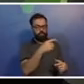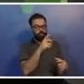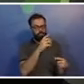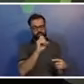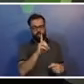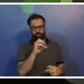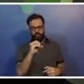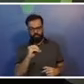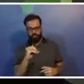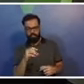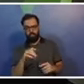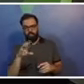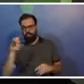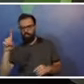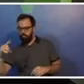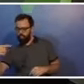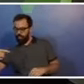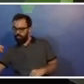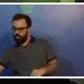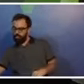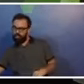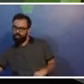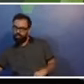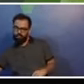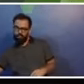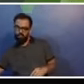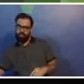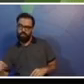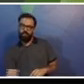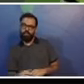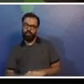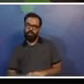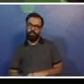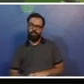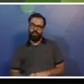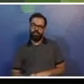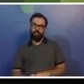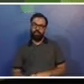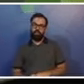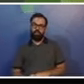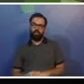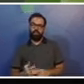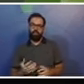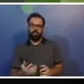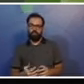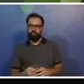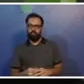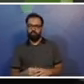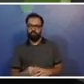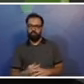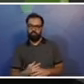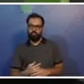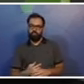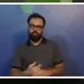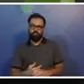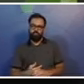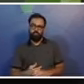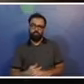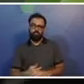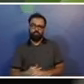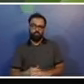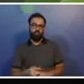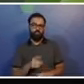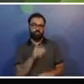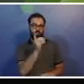4D mais 10 menos 10, igual a 26 menos 10, ok? Aí aquele ali ia sumir,